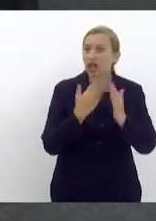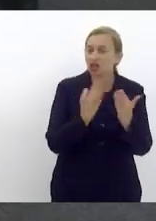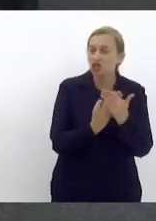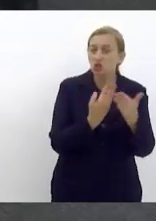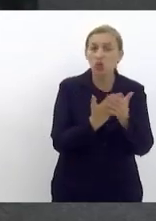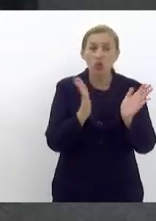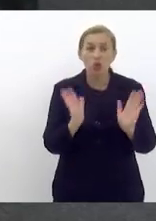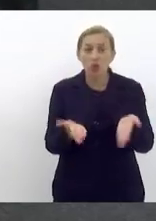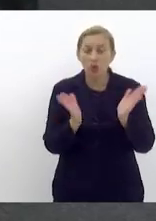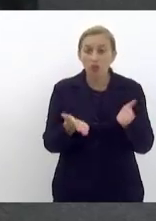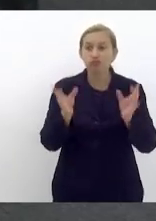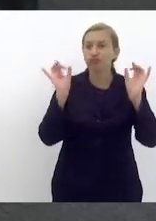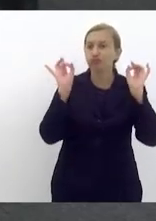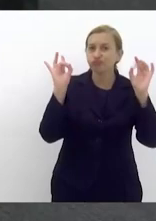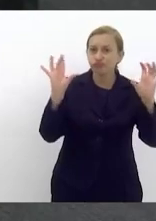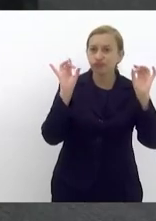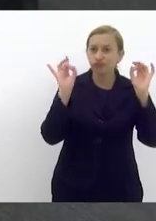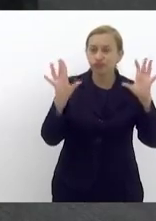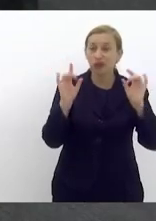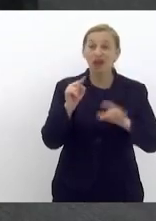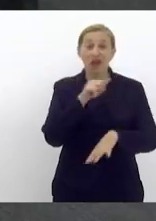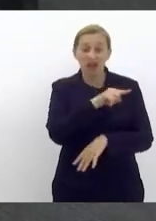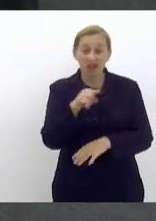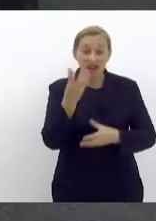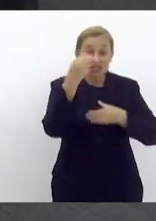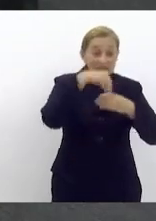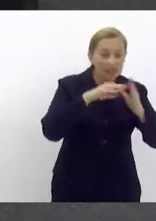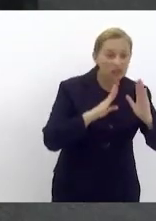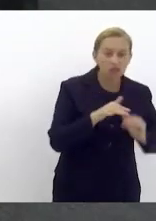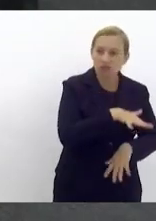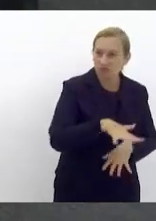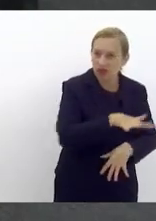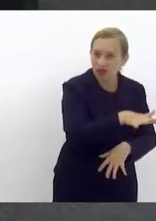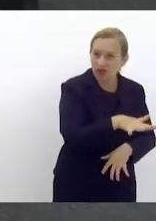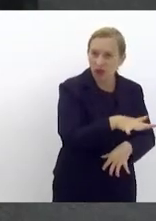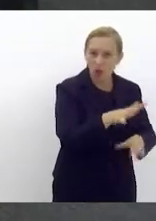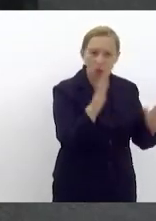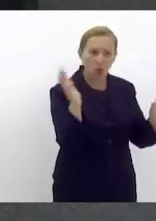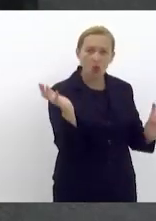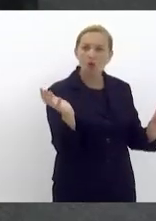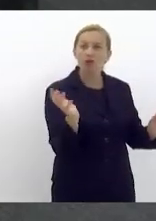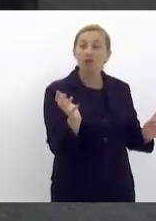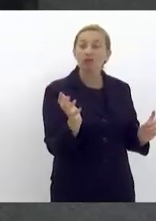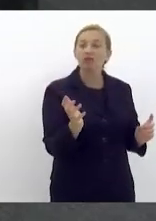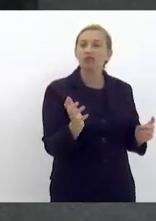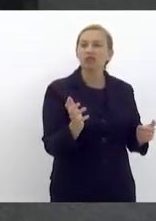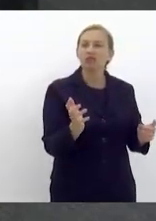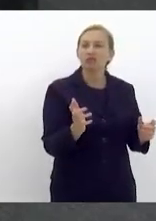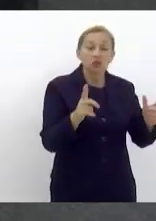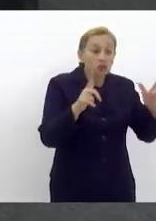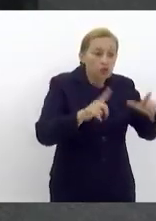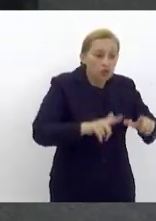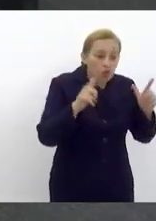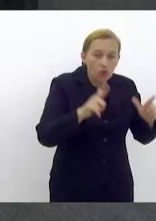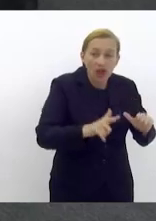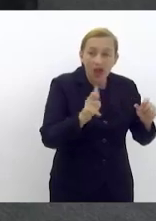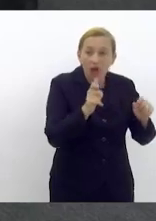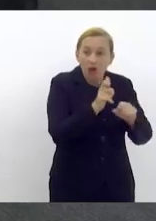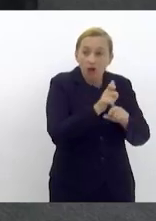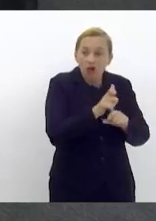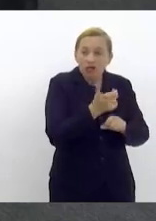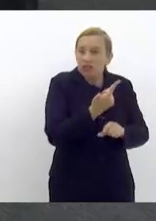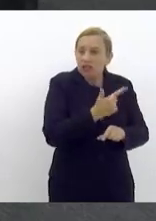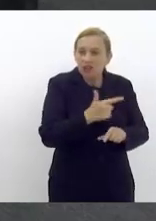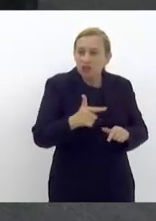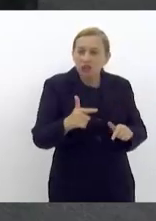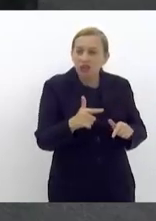escolas hoje, em especial aquelas dentro de comunidades dominadas por facções criminosas, são terra de ninguém.